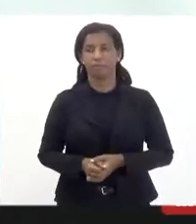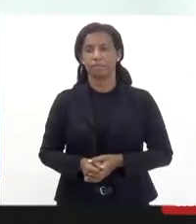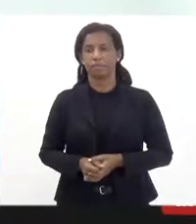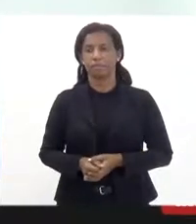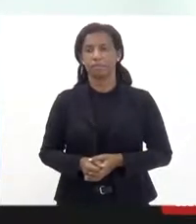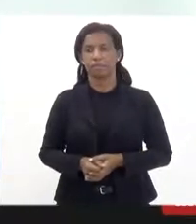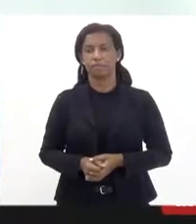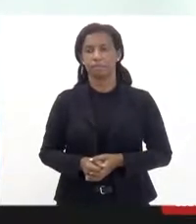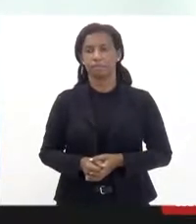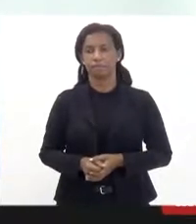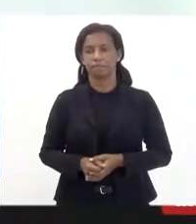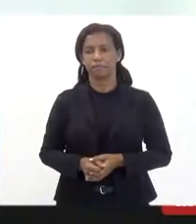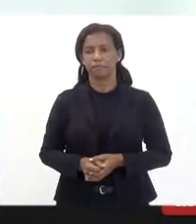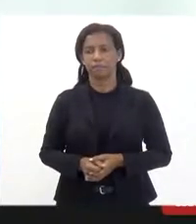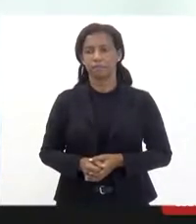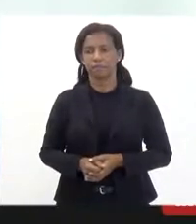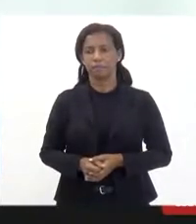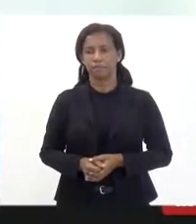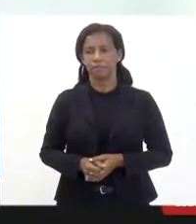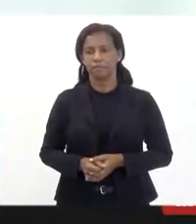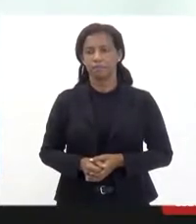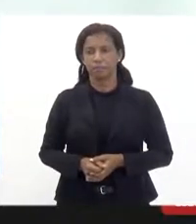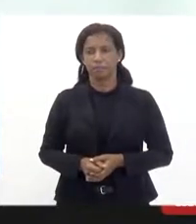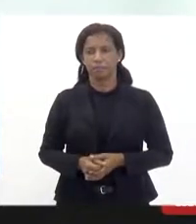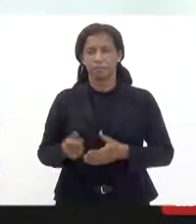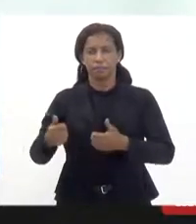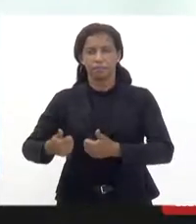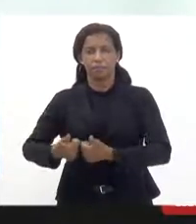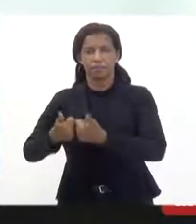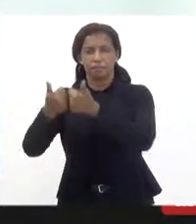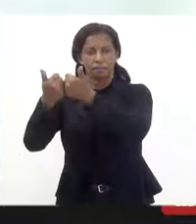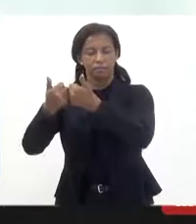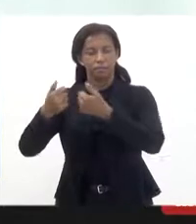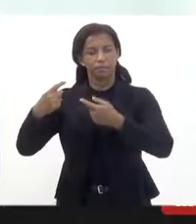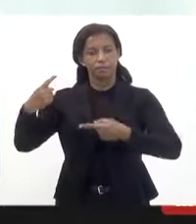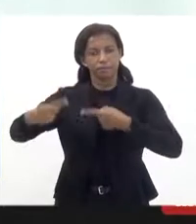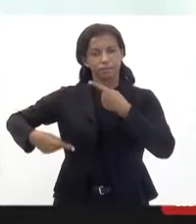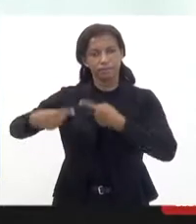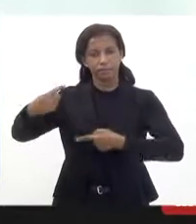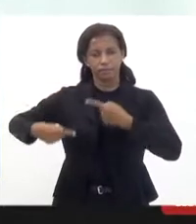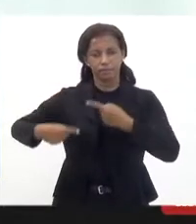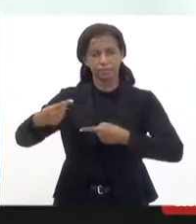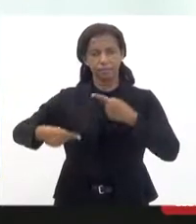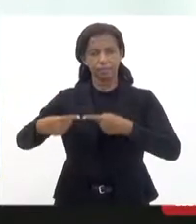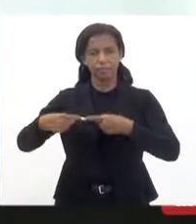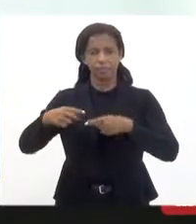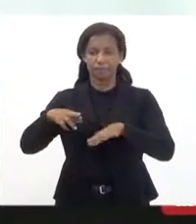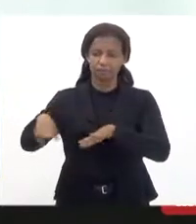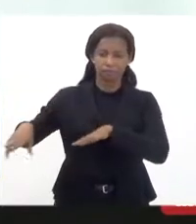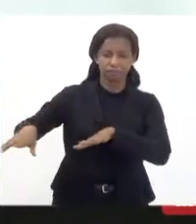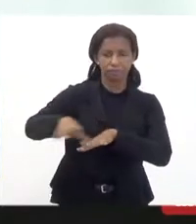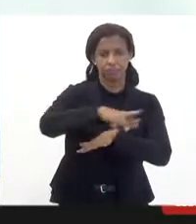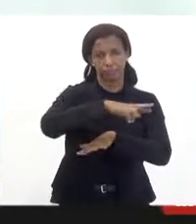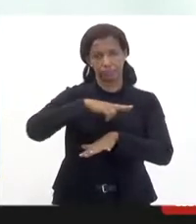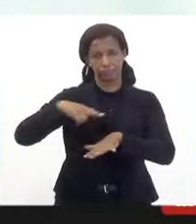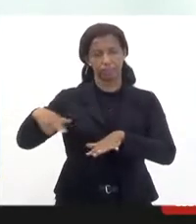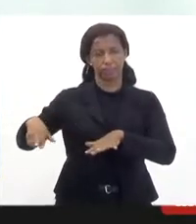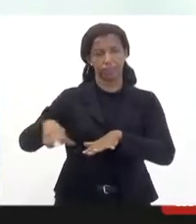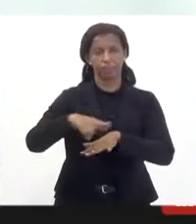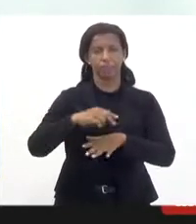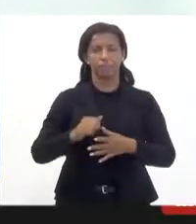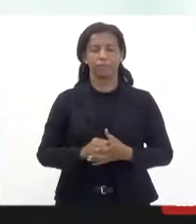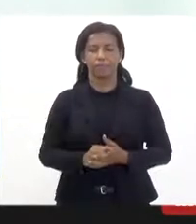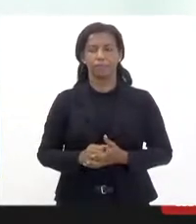tanto para uma melhor competitividade entre todos,